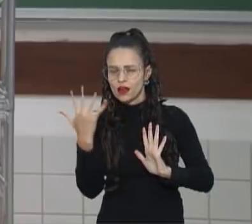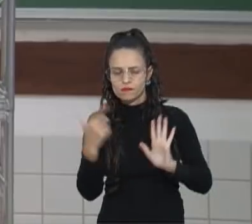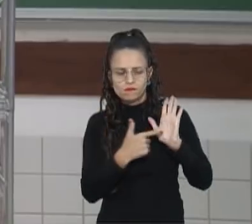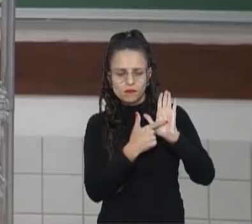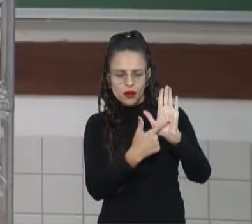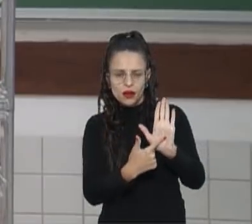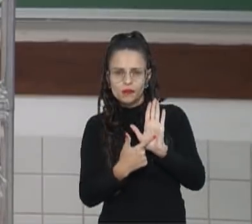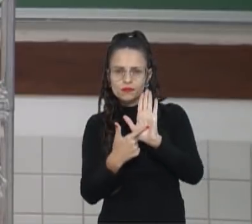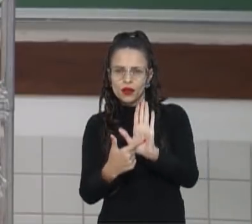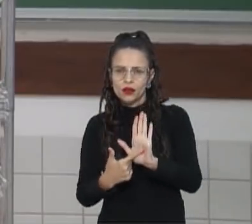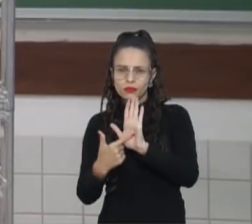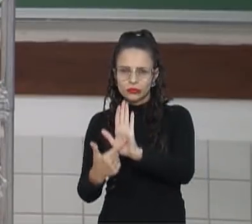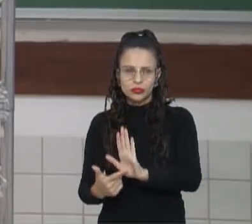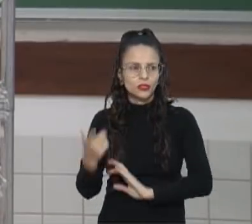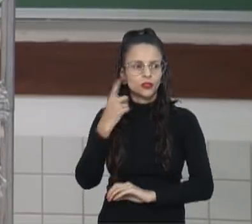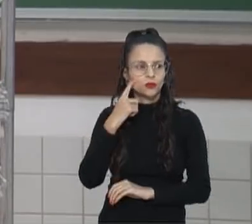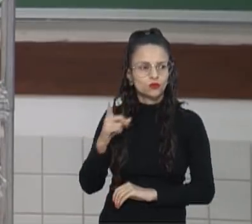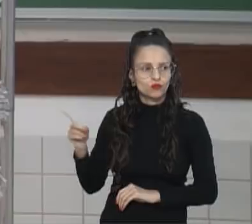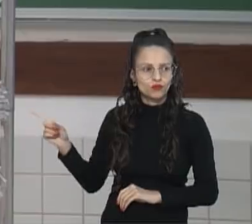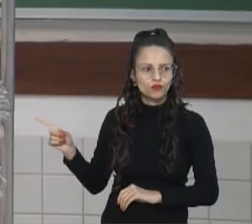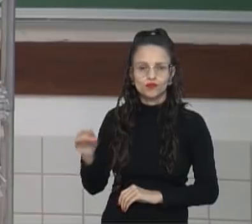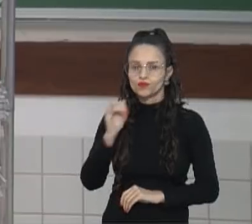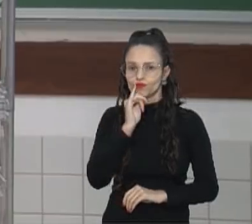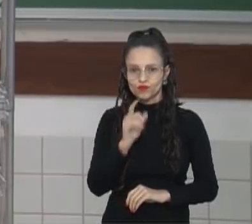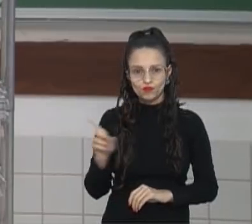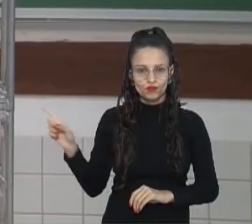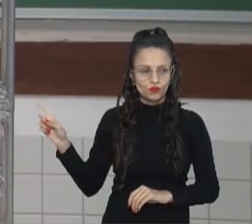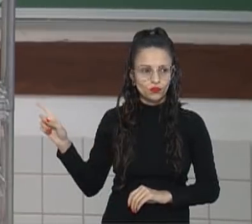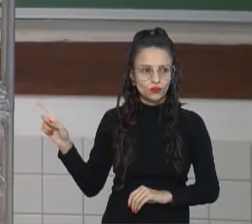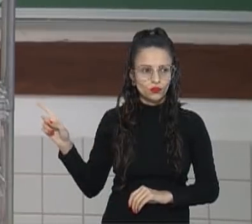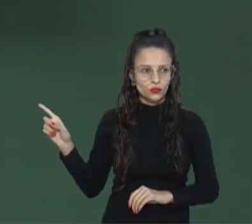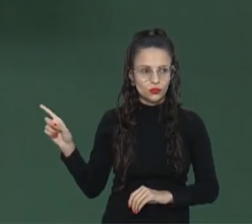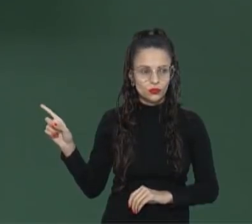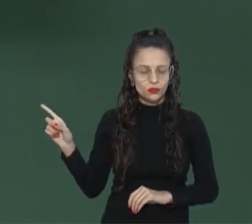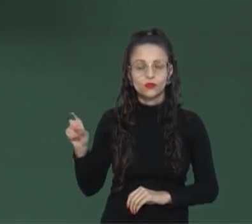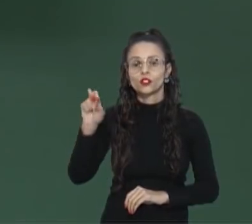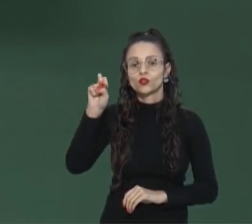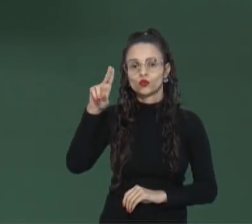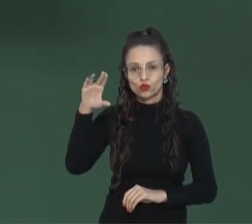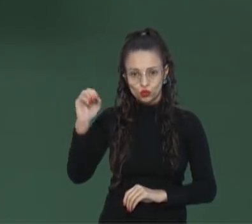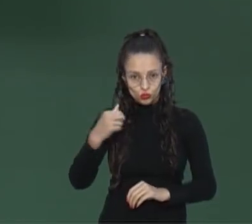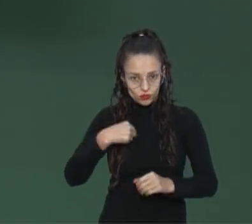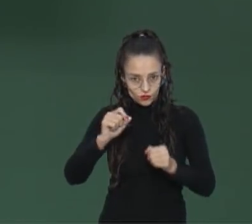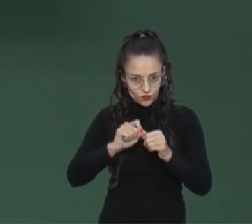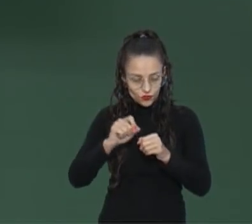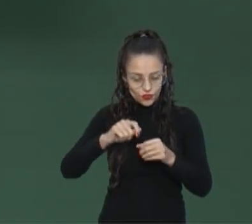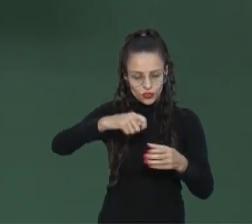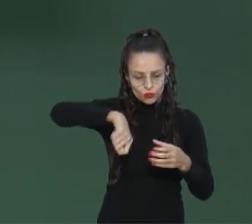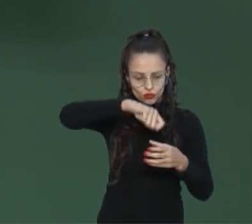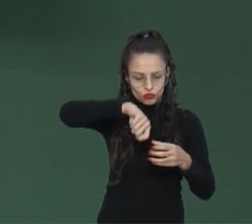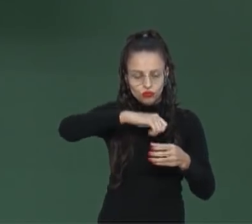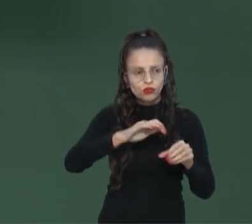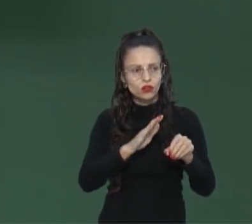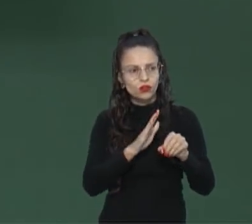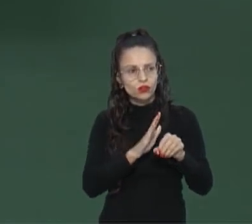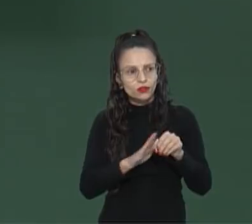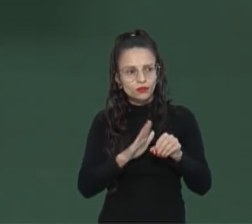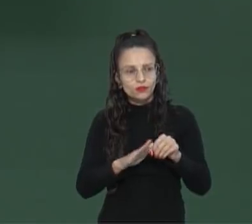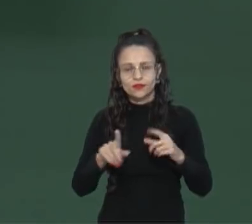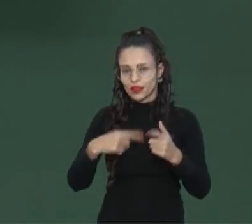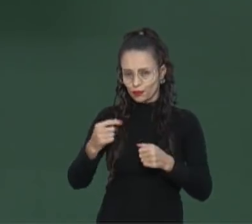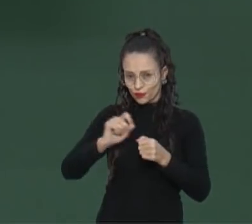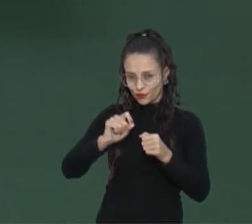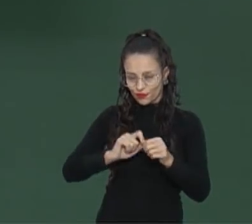aqui, correto? Um deles feito o suco a partir deste repolhinho roxo aqui, que depois vai virar uma farofa lá na minha